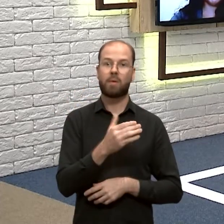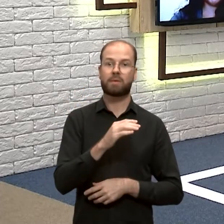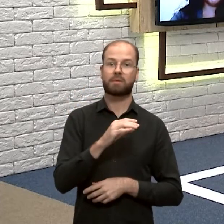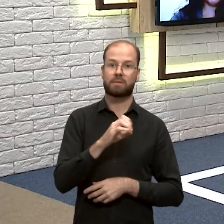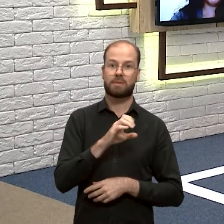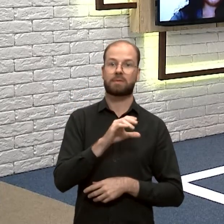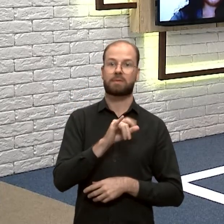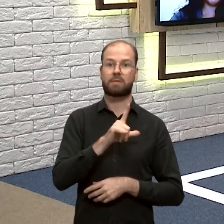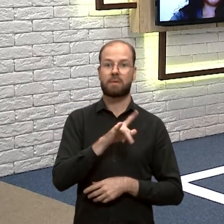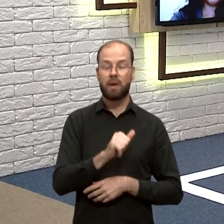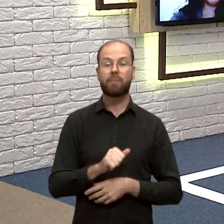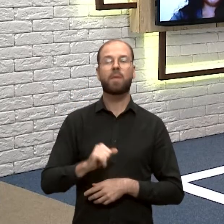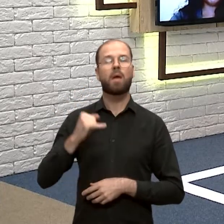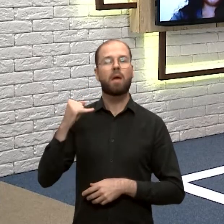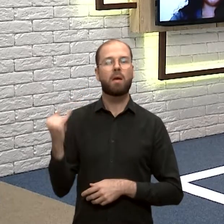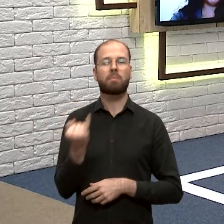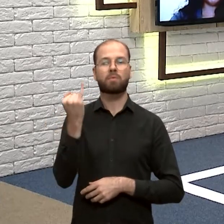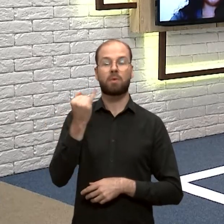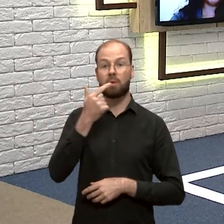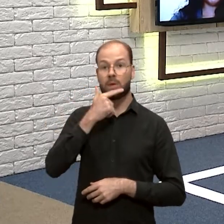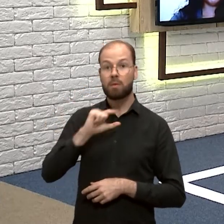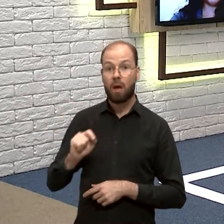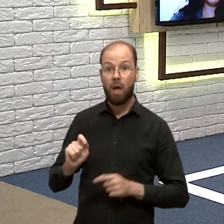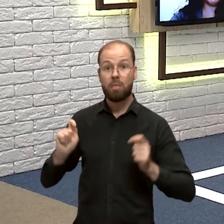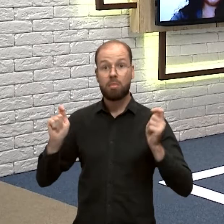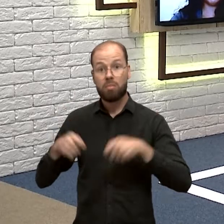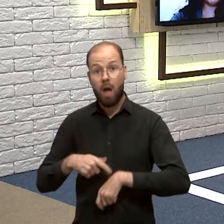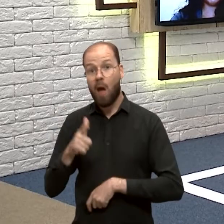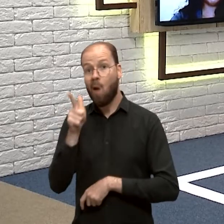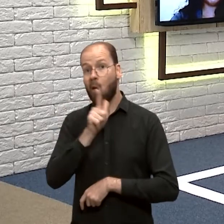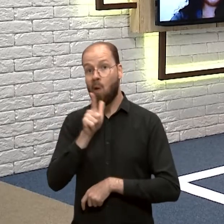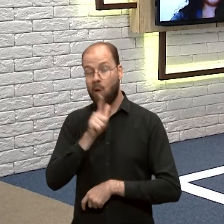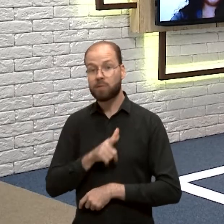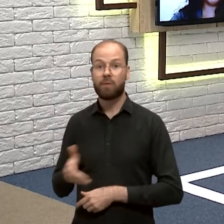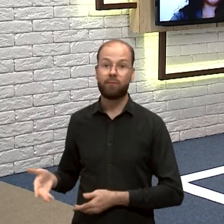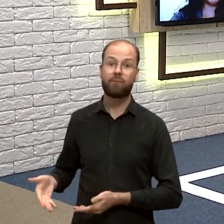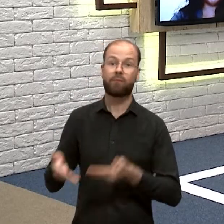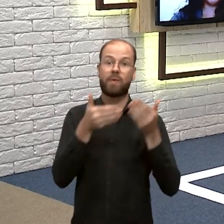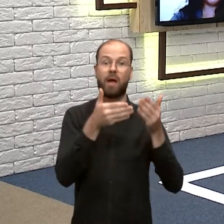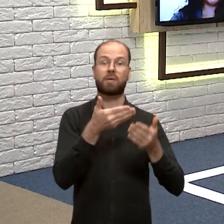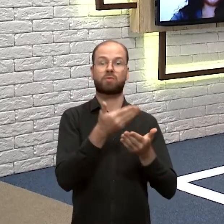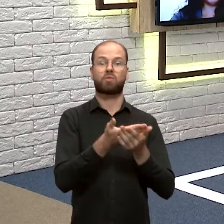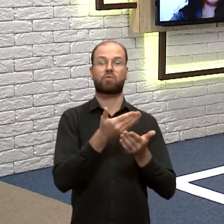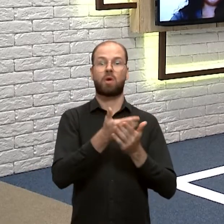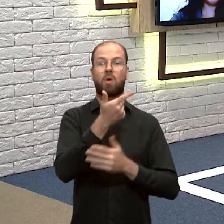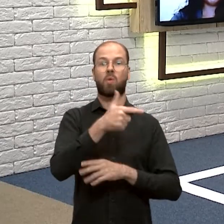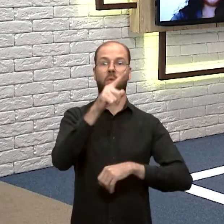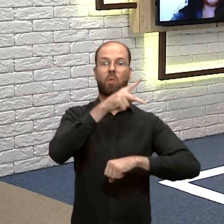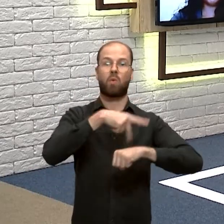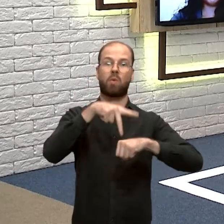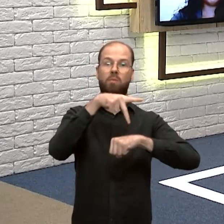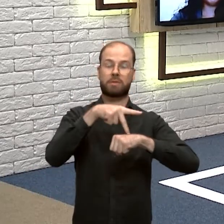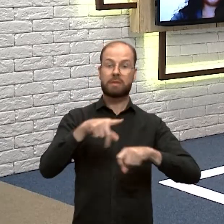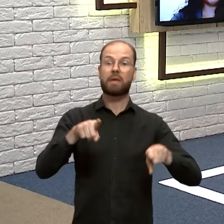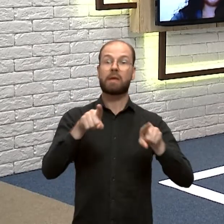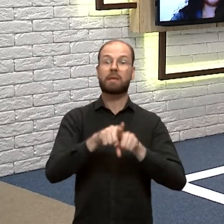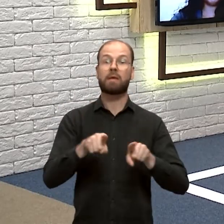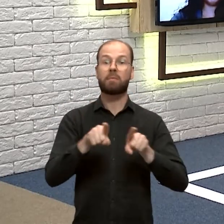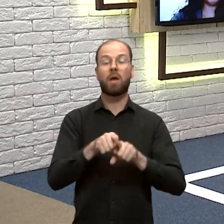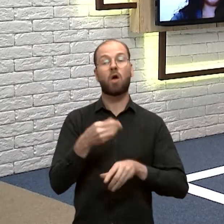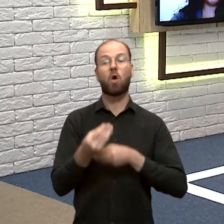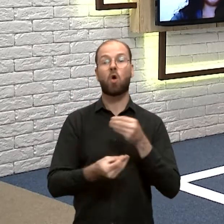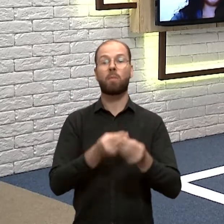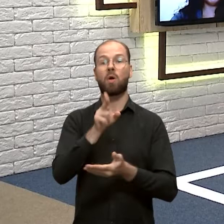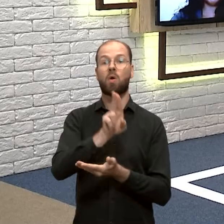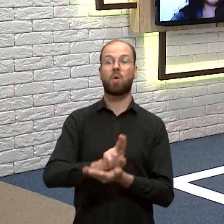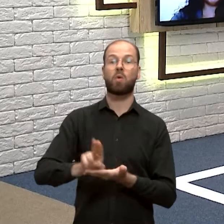intercâmbio, claro, para quem pode, né, para quem tem condições de estudar em um outro país, e também como a